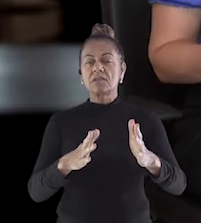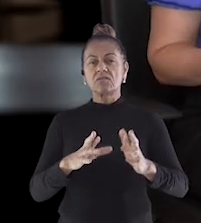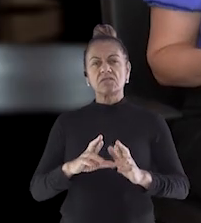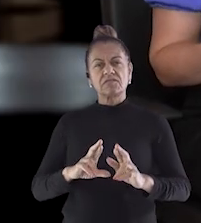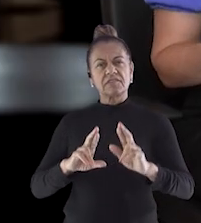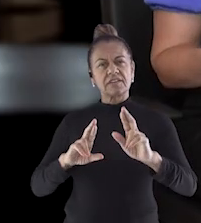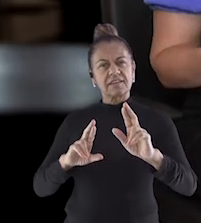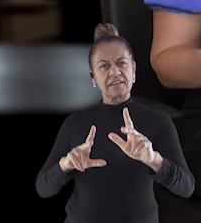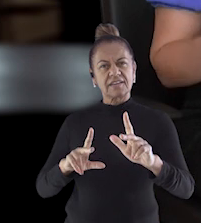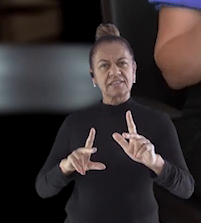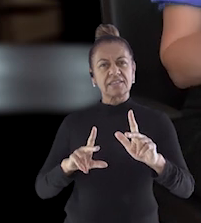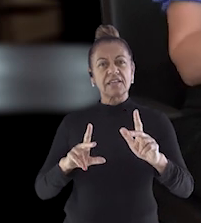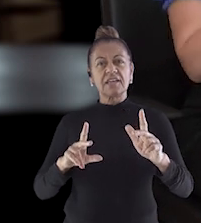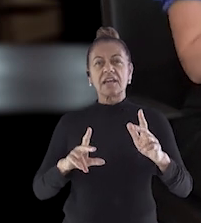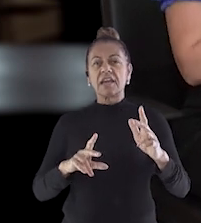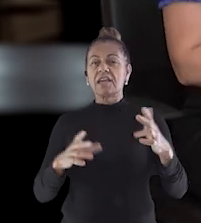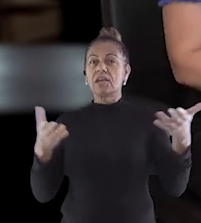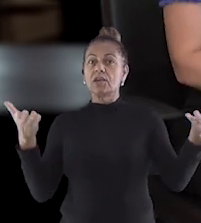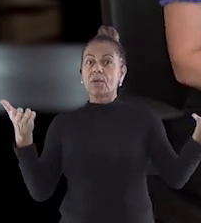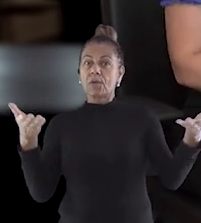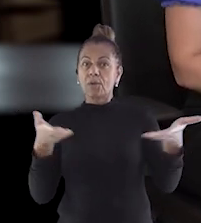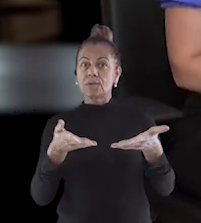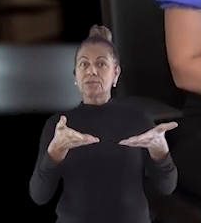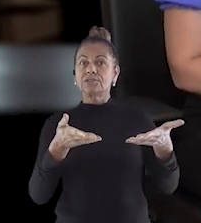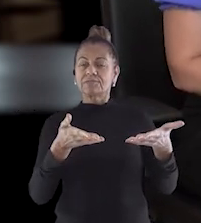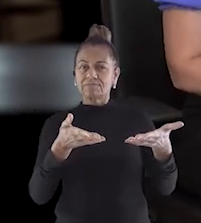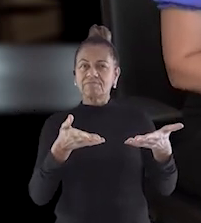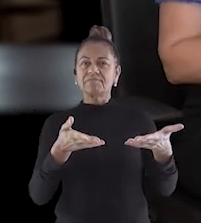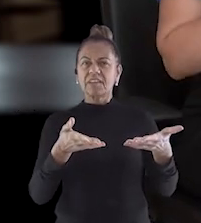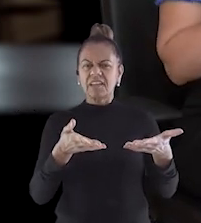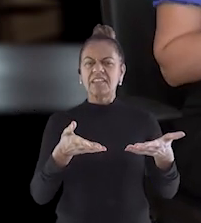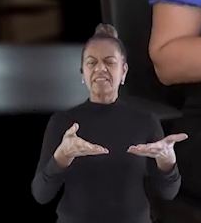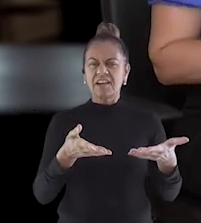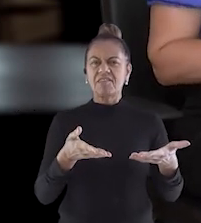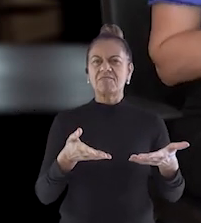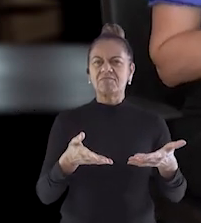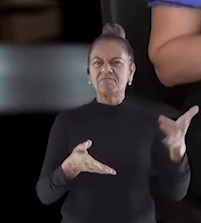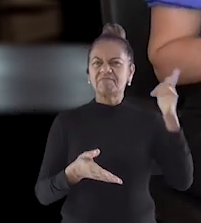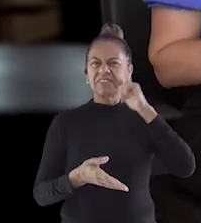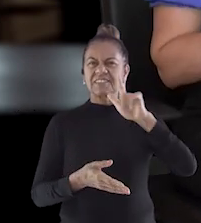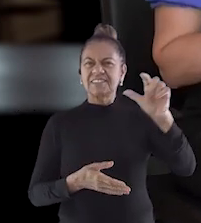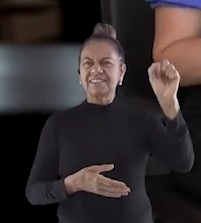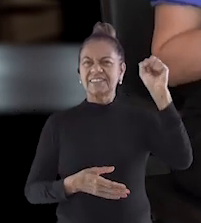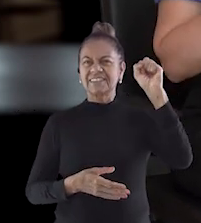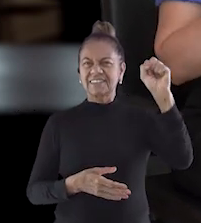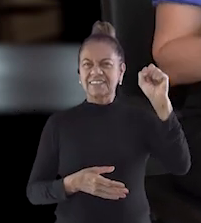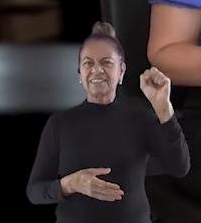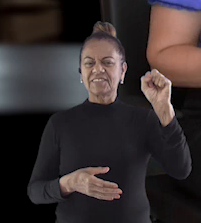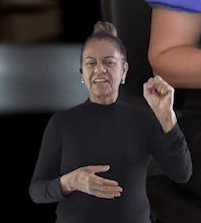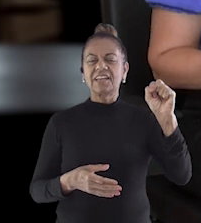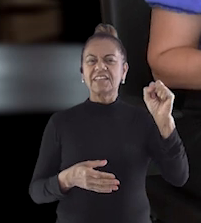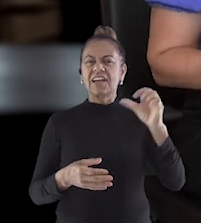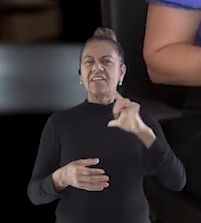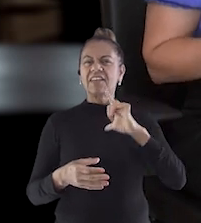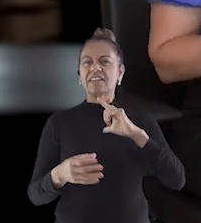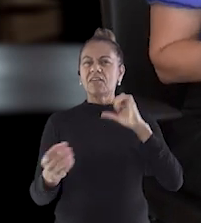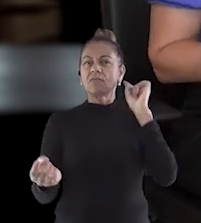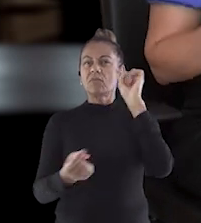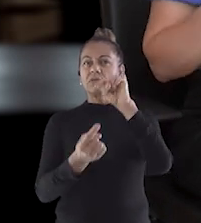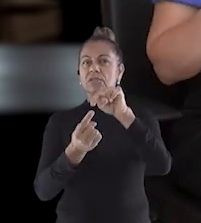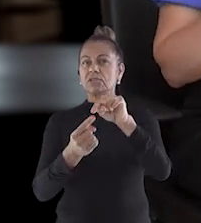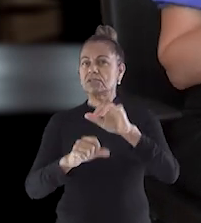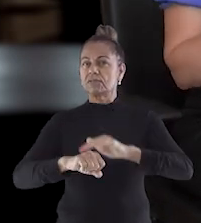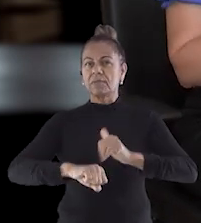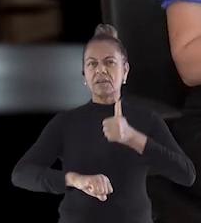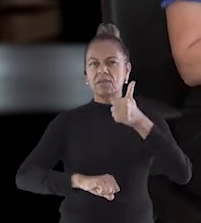vivendo frutos dos sonhos tão sonhados por eles. O objetivo é alcançar uma vida melhor, é